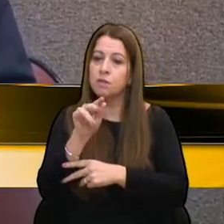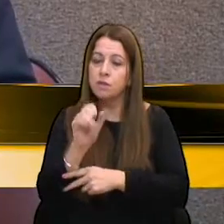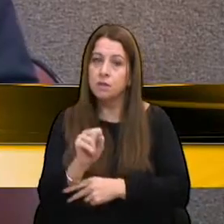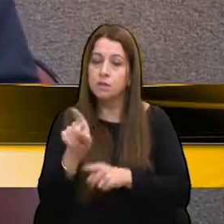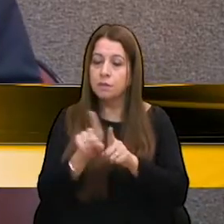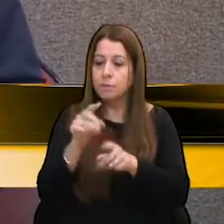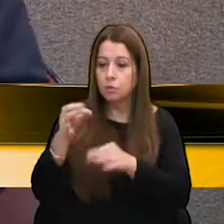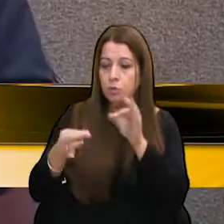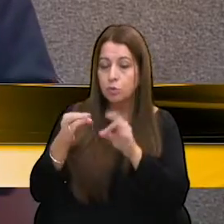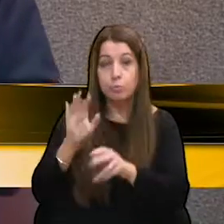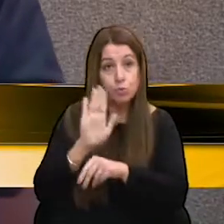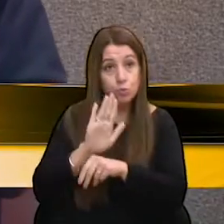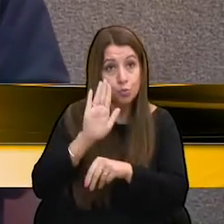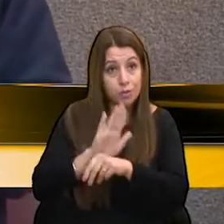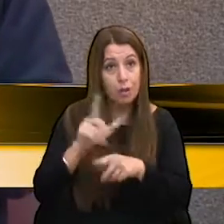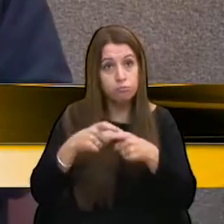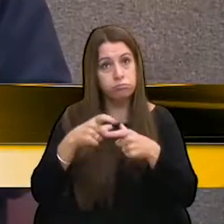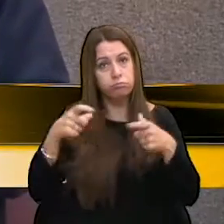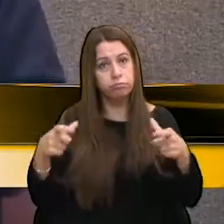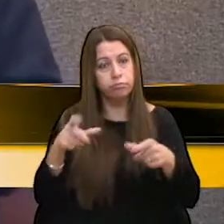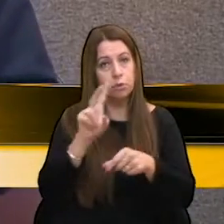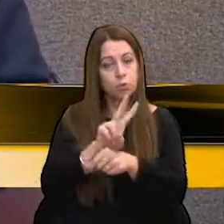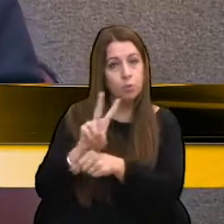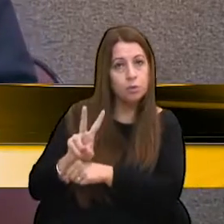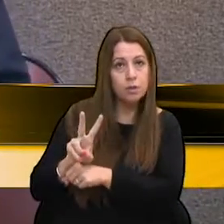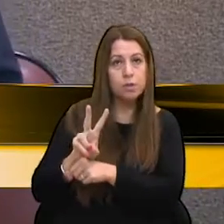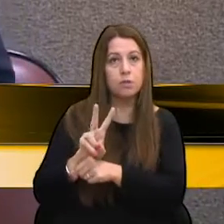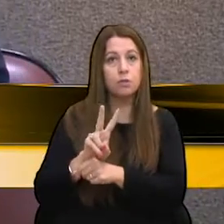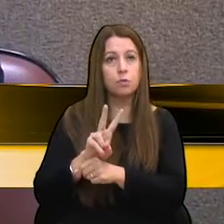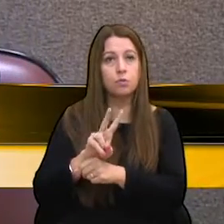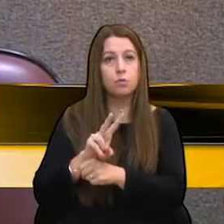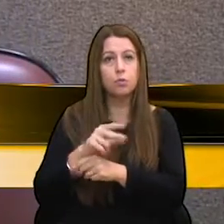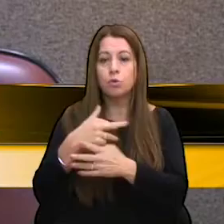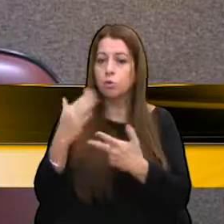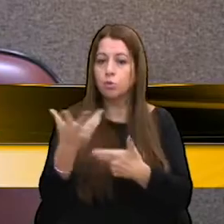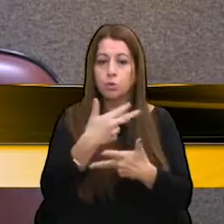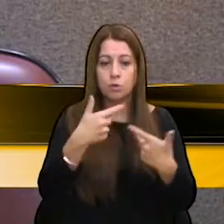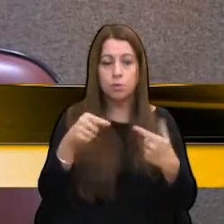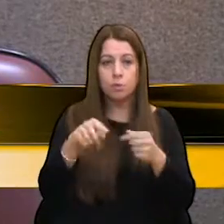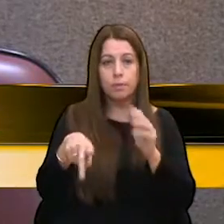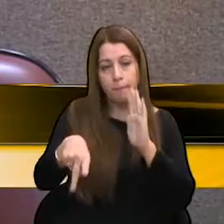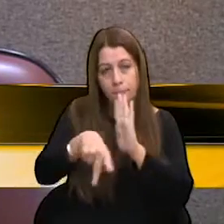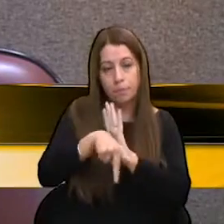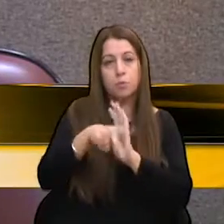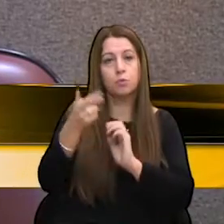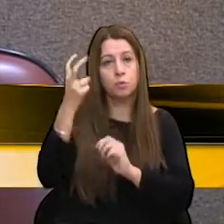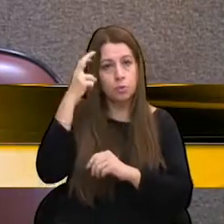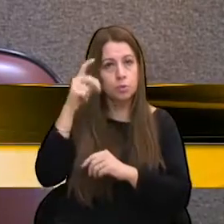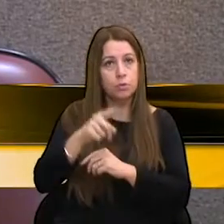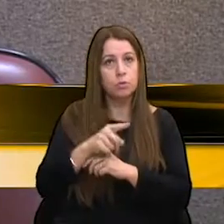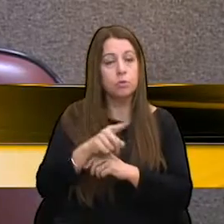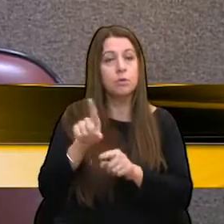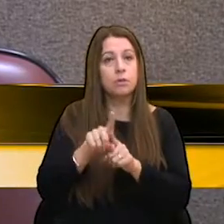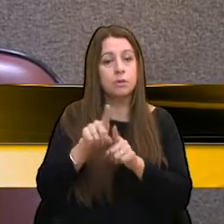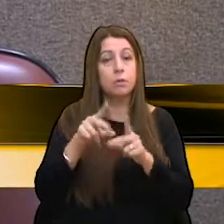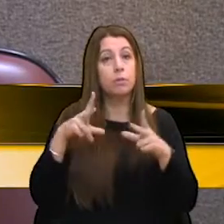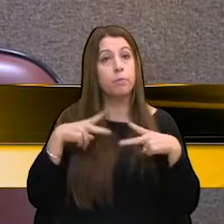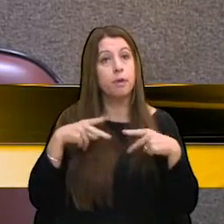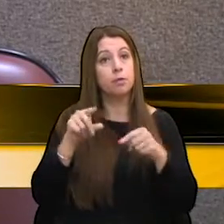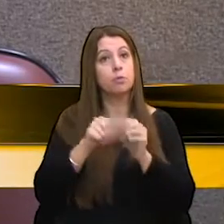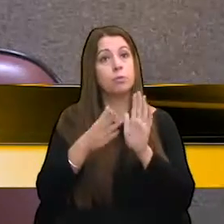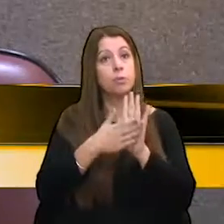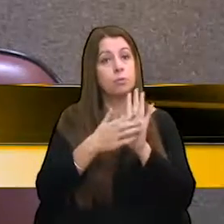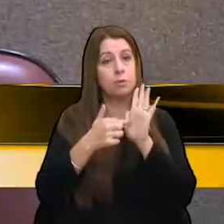jurídicas a contribuírem para a ampliação da proteção e preservação do patrimônio cultural. Em que pese o mérito da